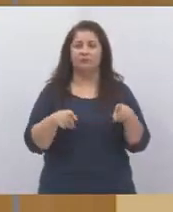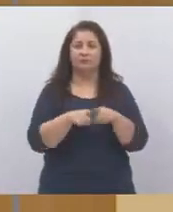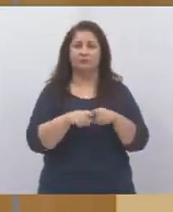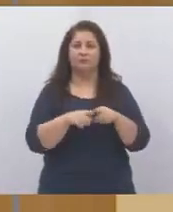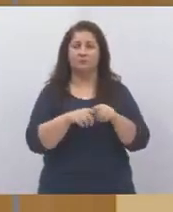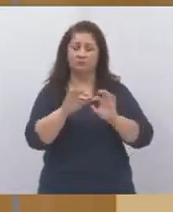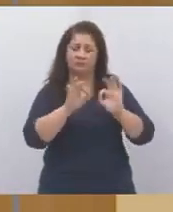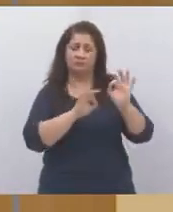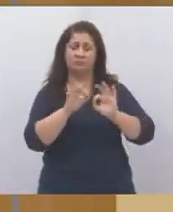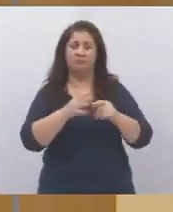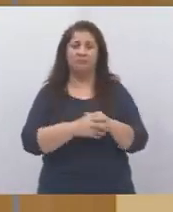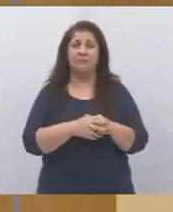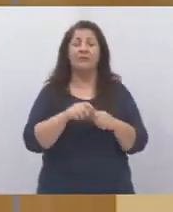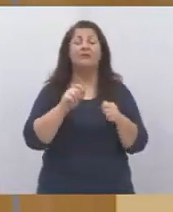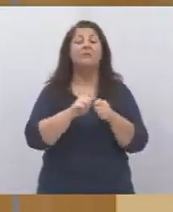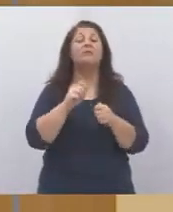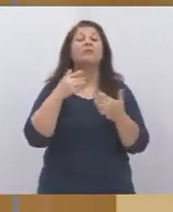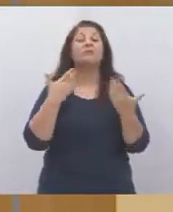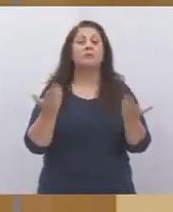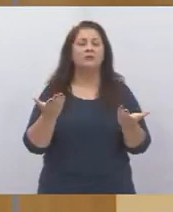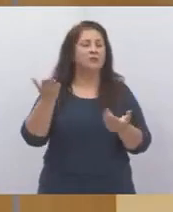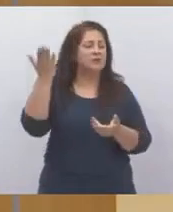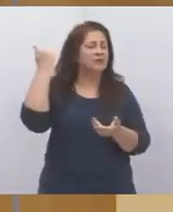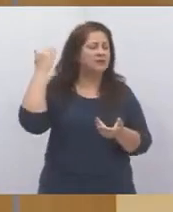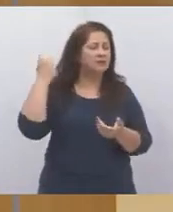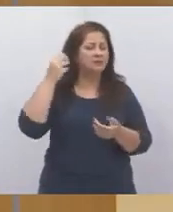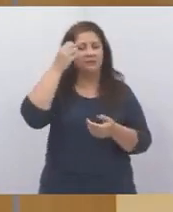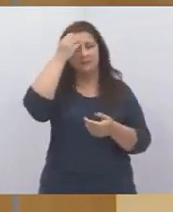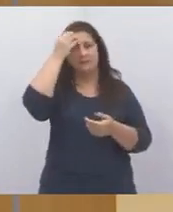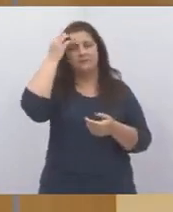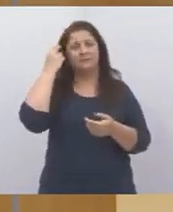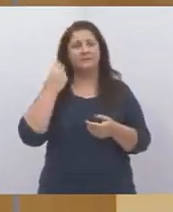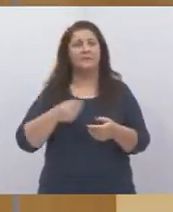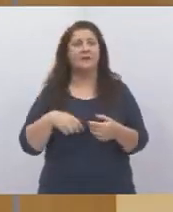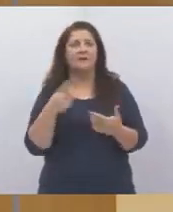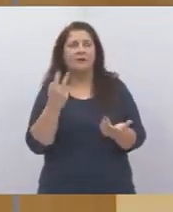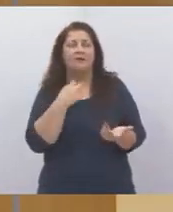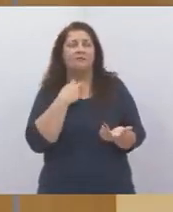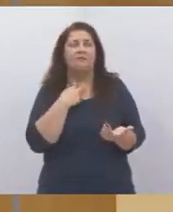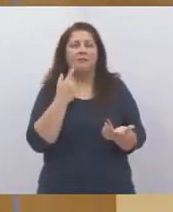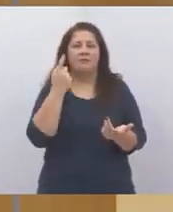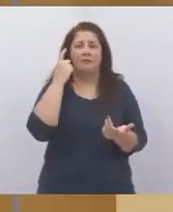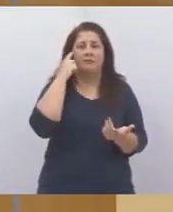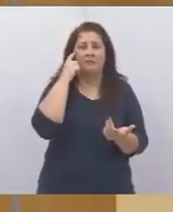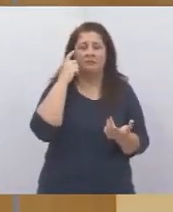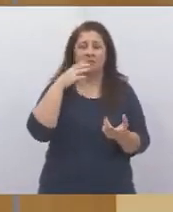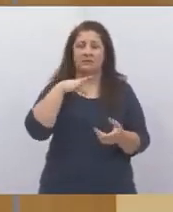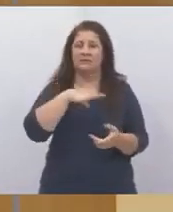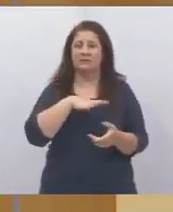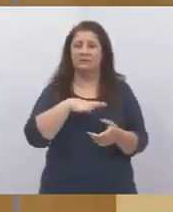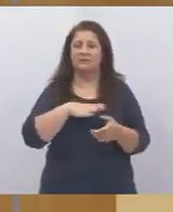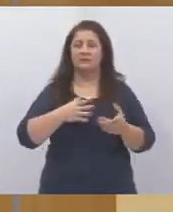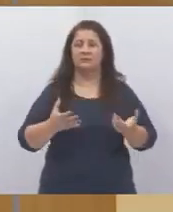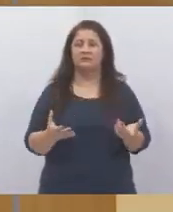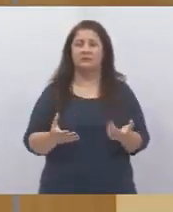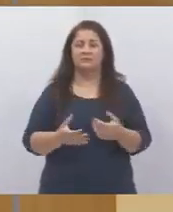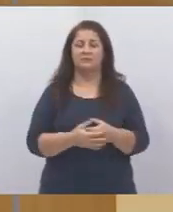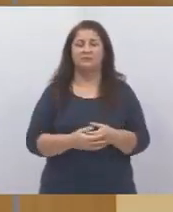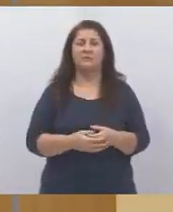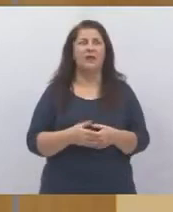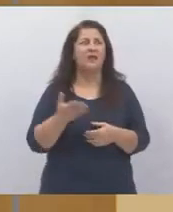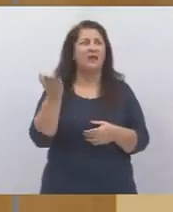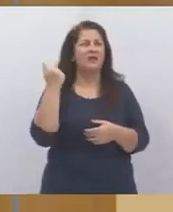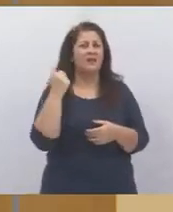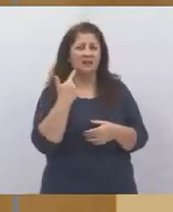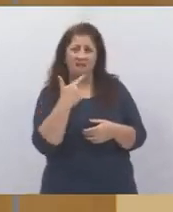complexos foi feito nos governos anteriores então não dá para gente enxergar a cidade é de que